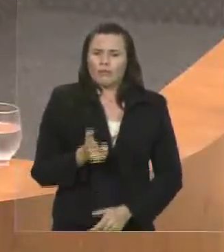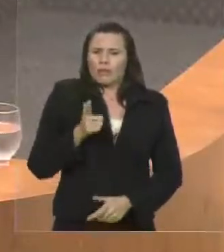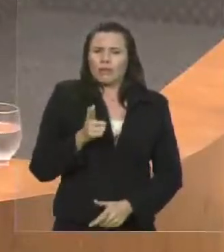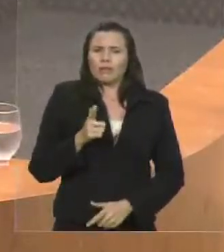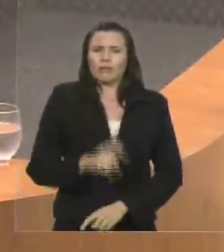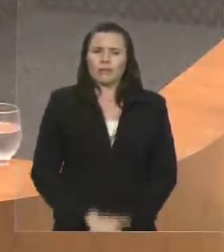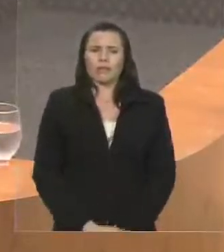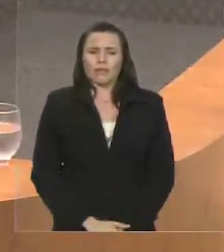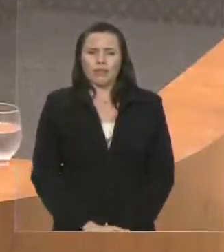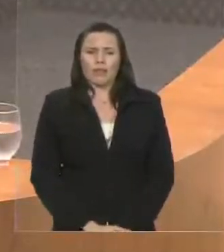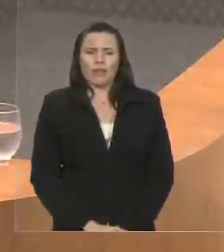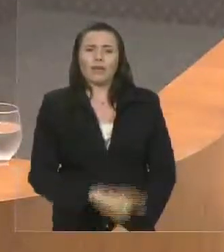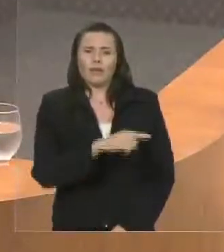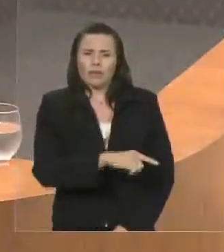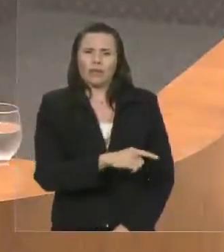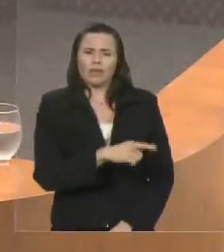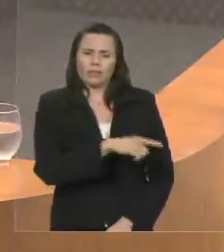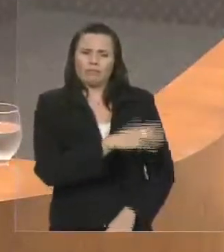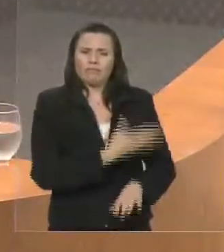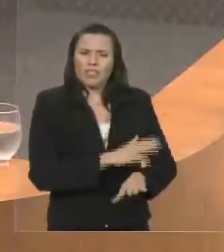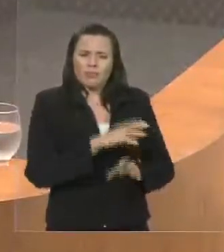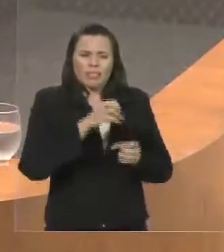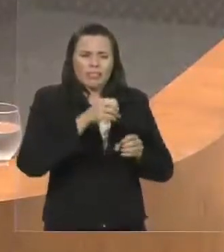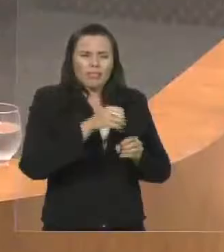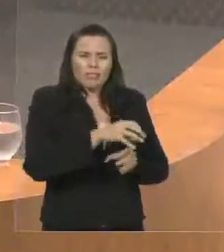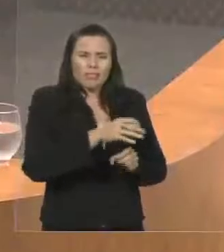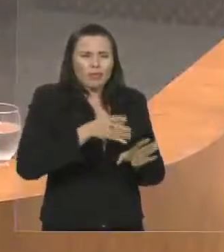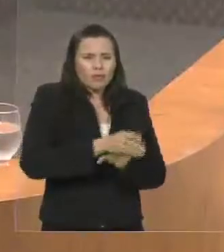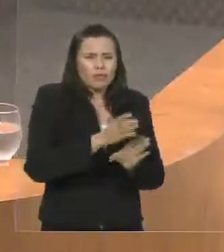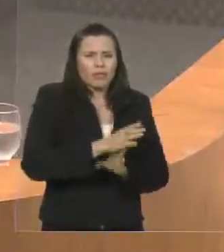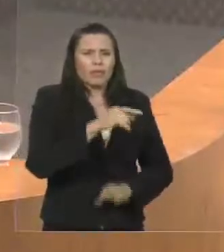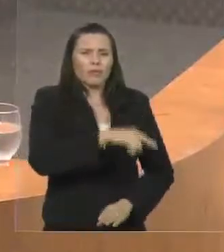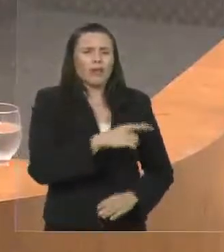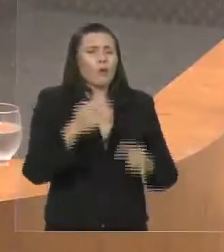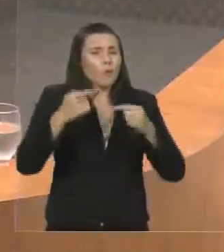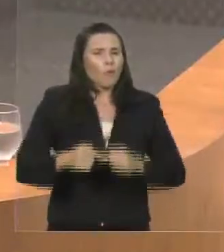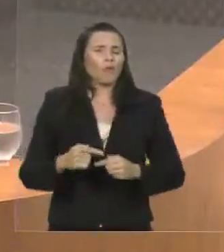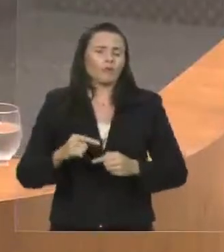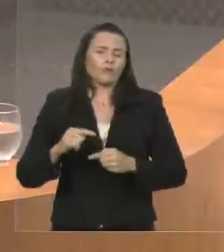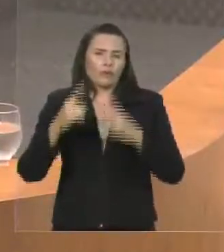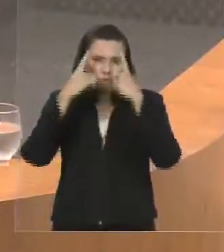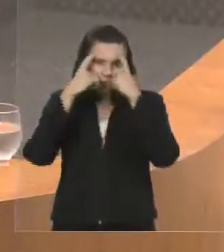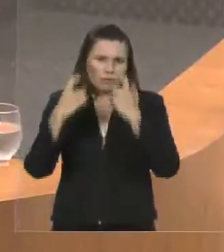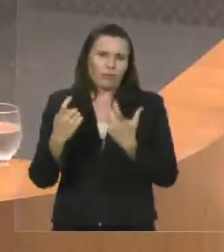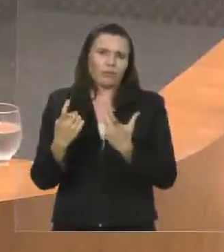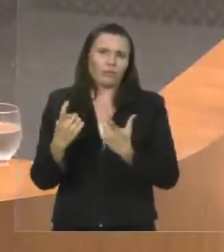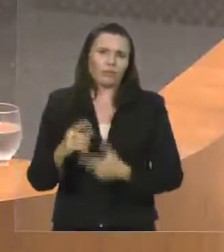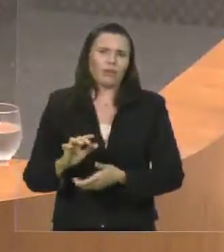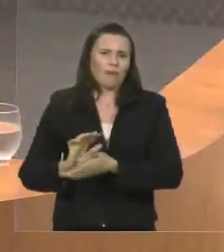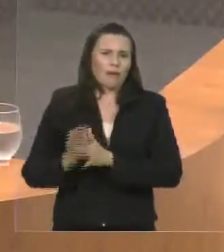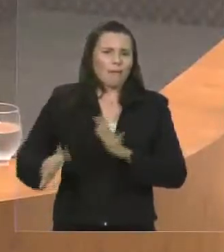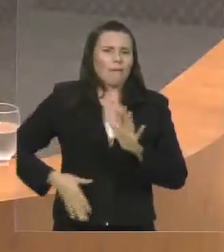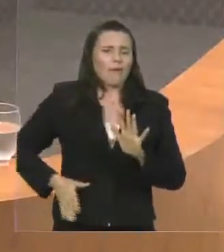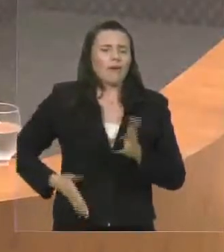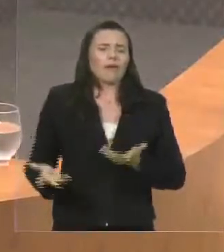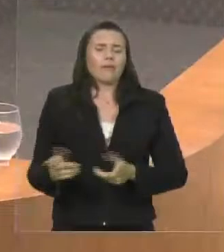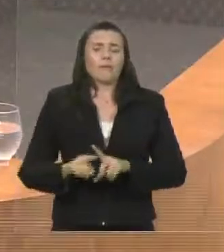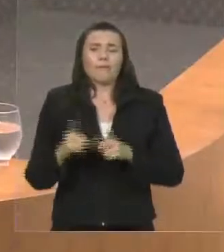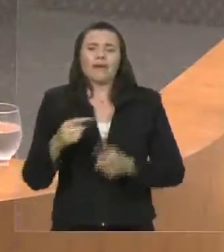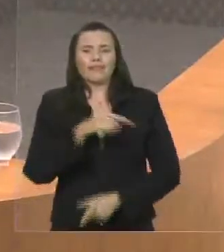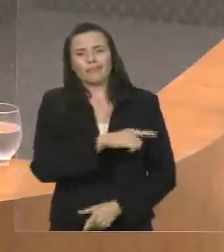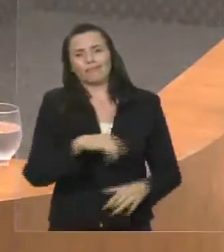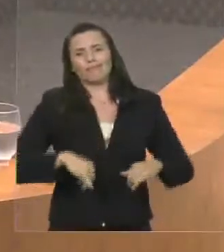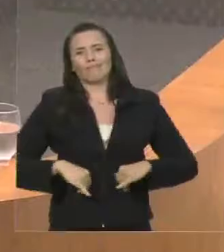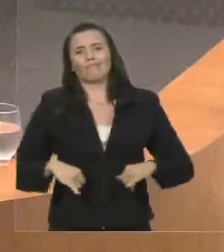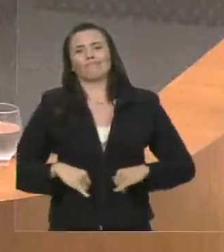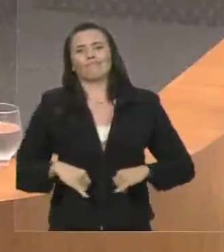né? Imagine uma mulher sem esse preparo todo, né? Como é difícil para todas essas mulheres,